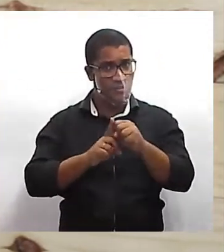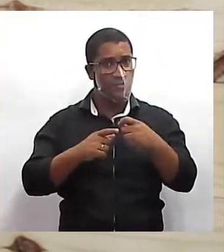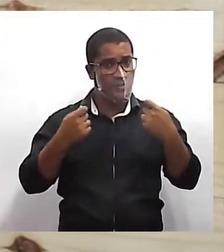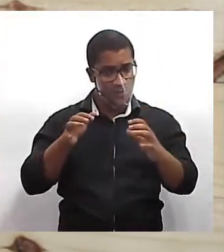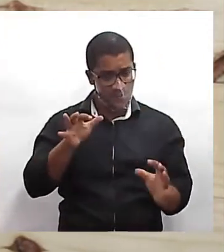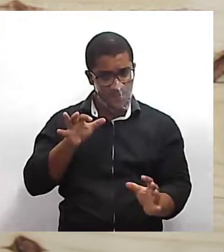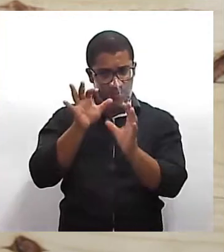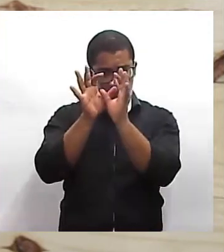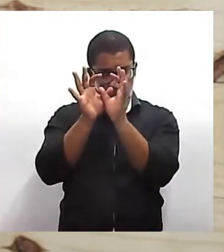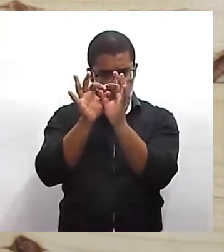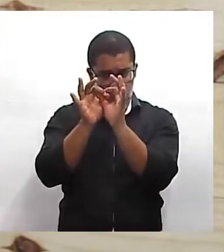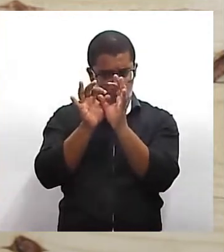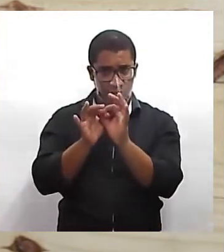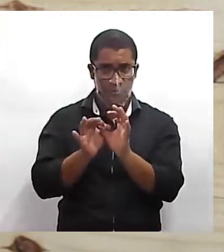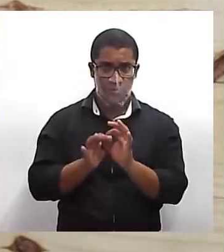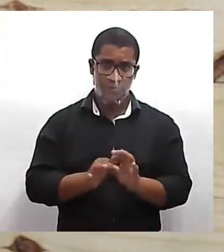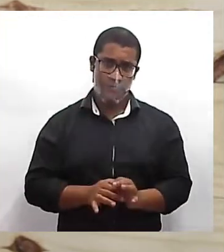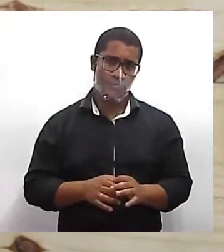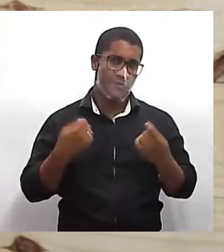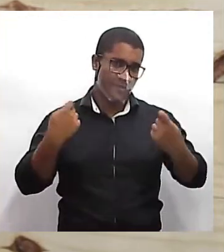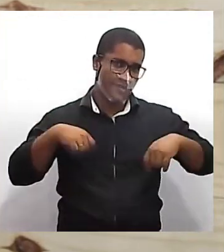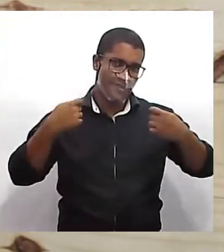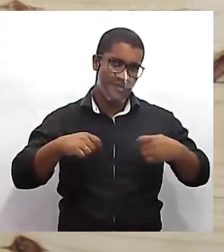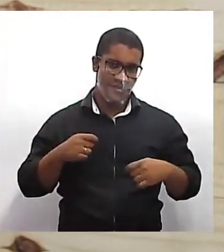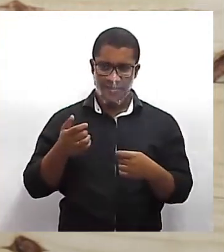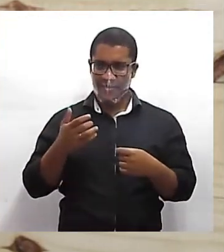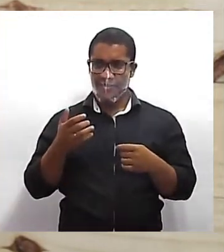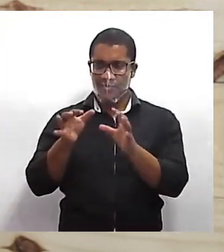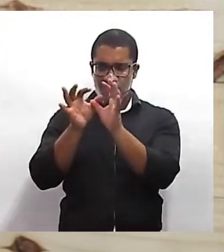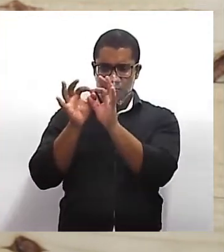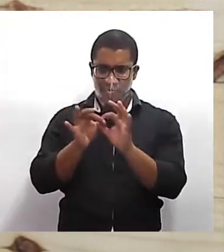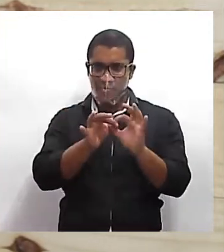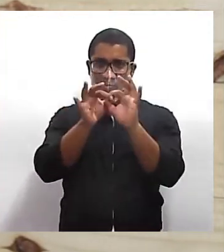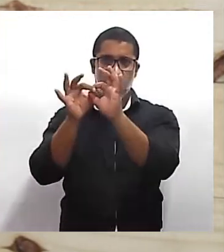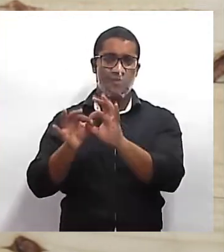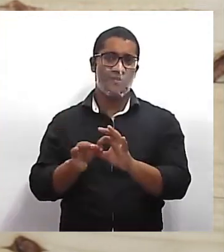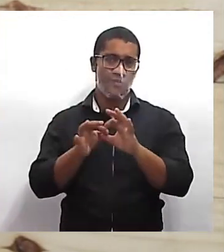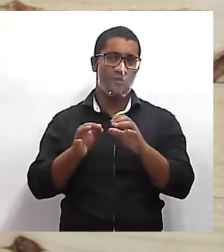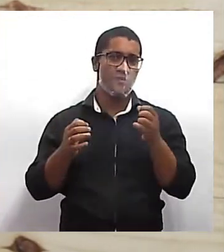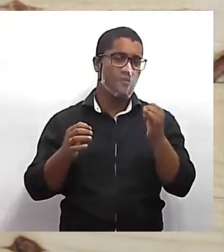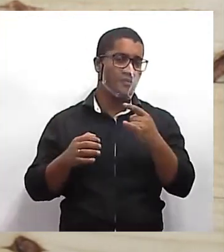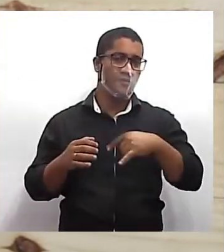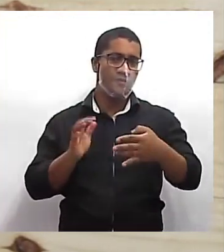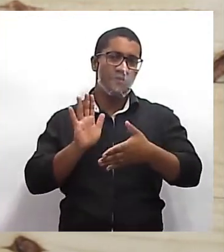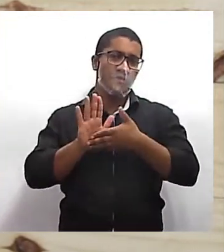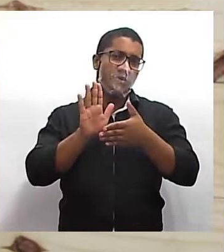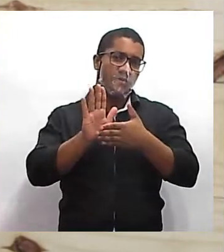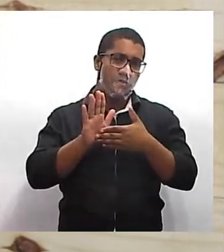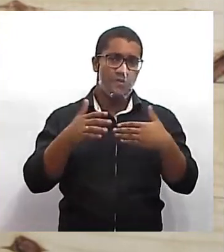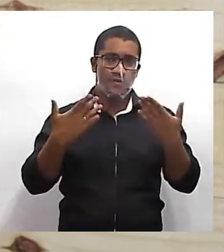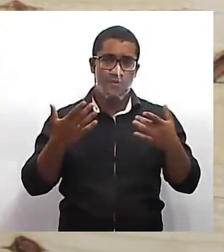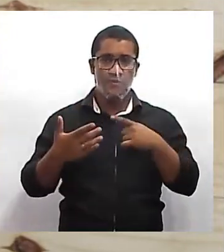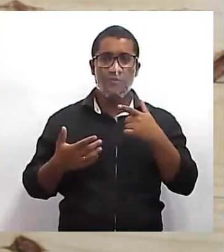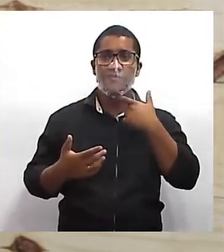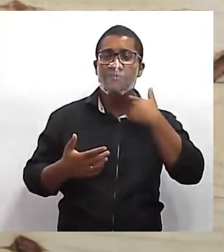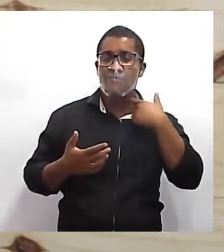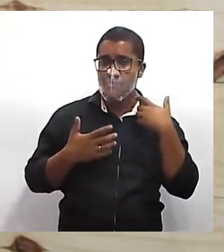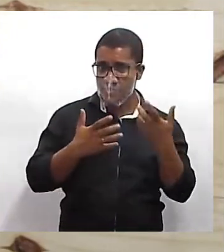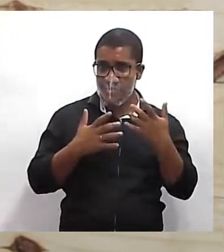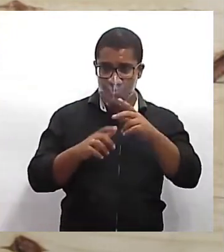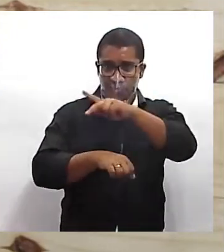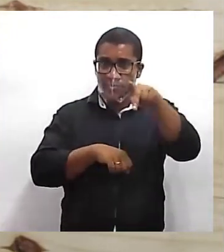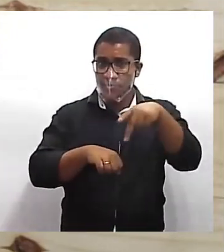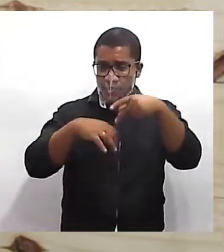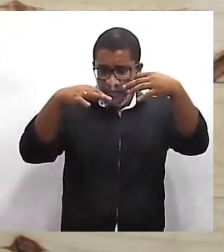estar atrelados um ao outro, devem dialogar constantemente se a nossa proposta, se a nossa intenção é construir um país